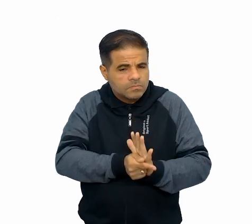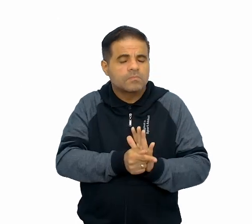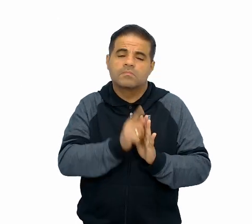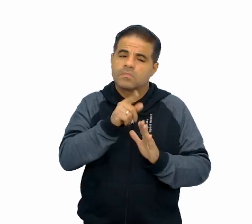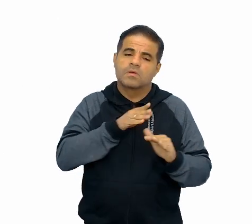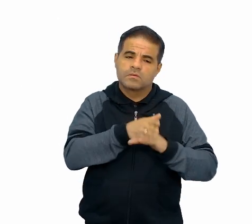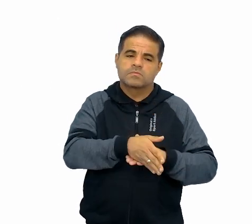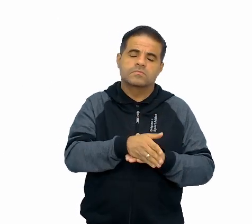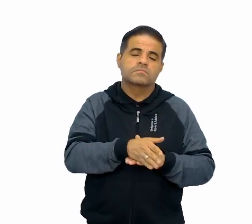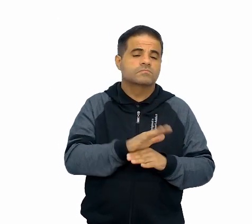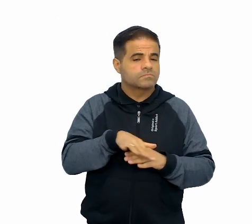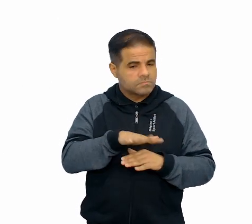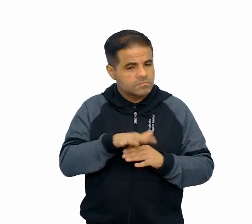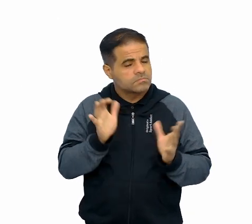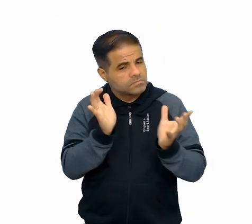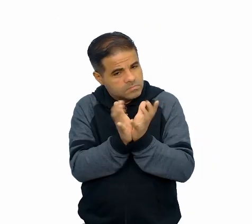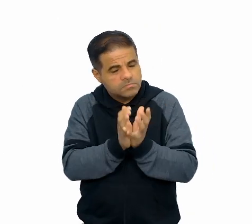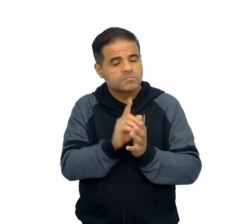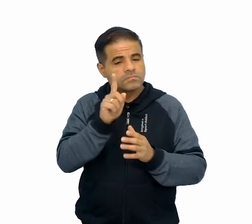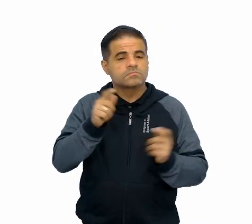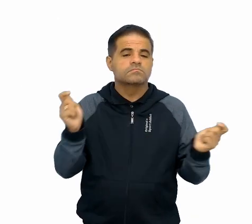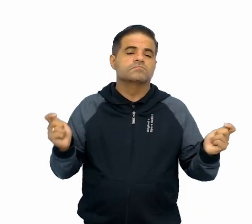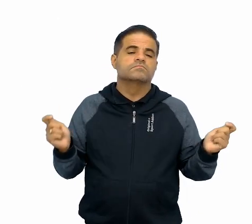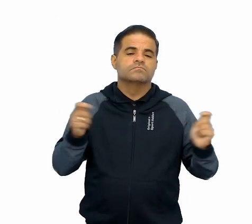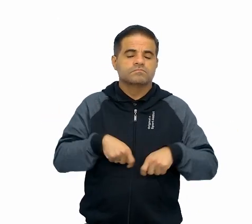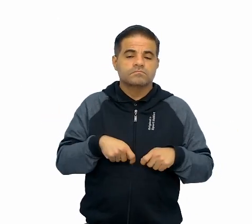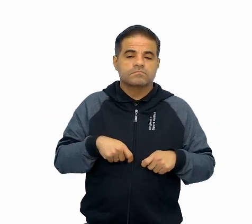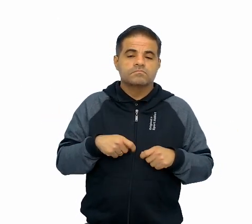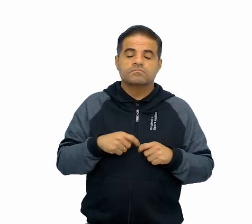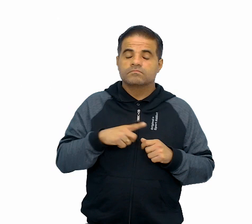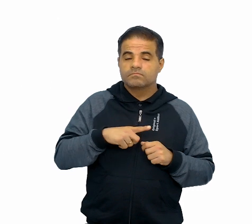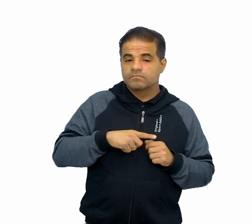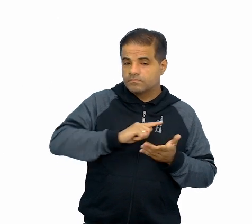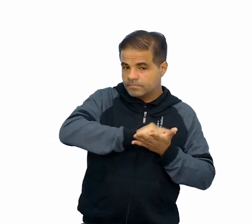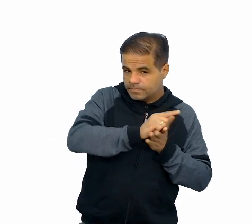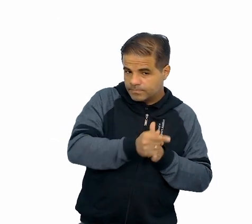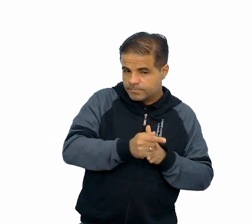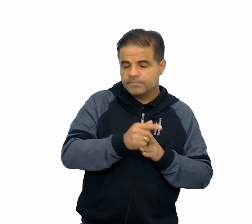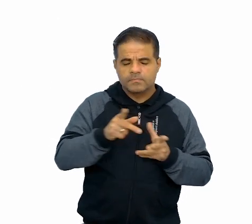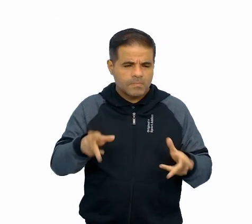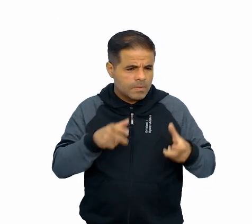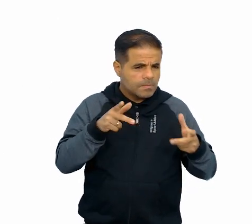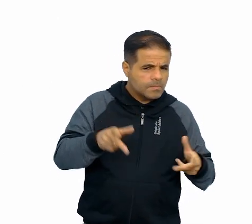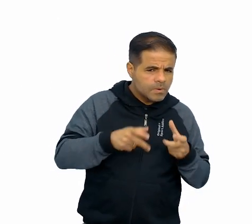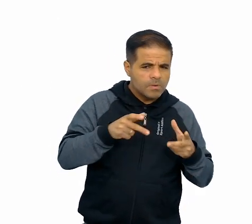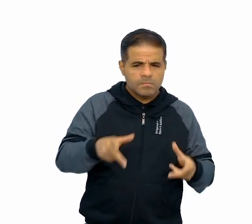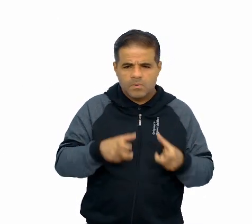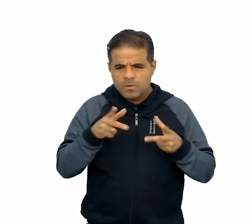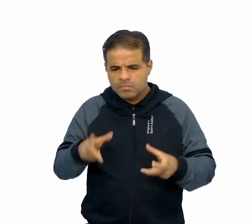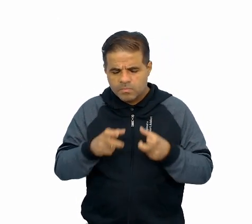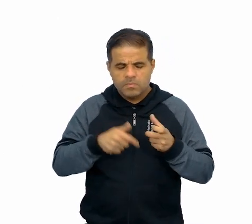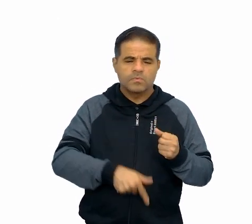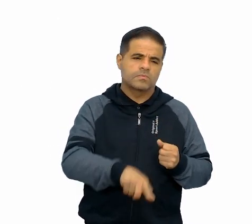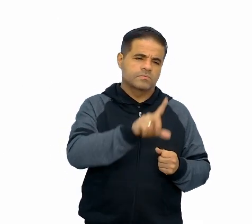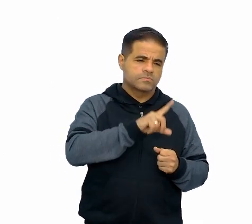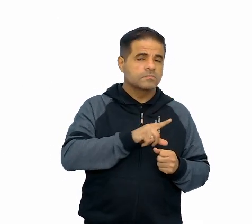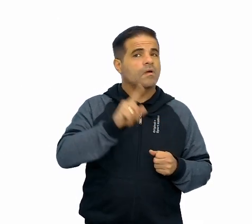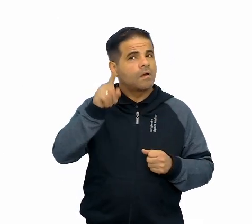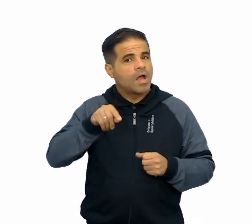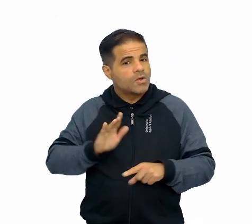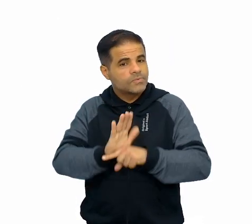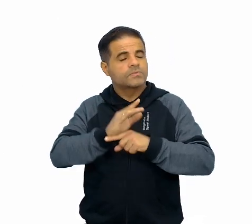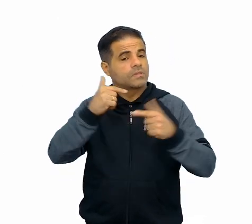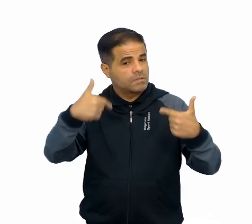produção dessa quadrinha, além de ser possível, porque esse gênero foi explorado anteriormente, também favorece o trabalho